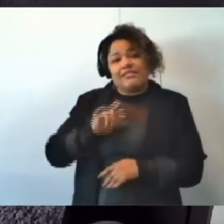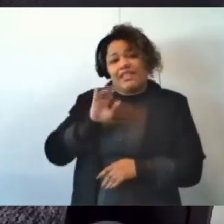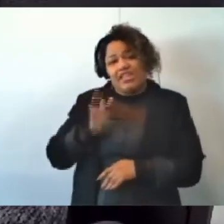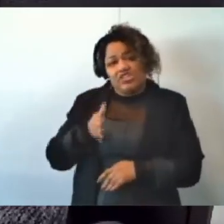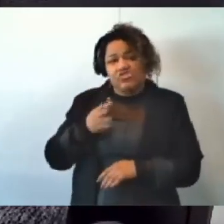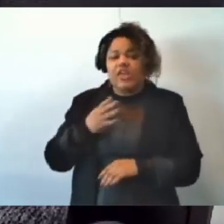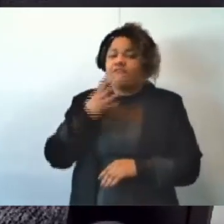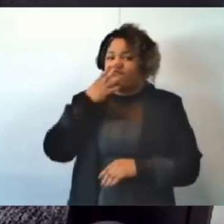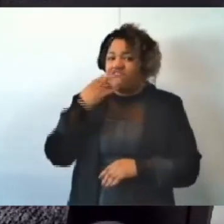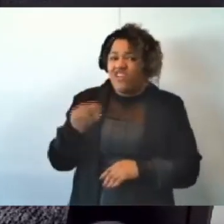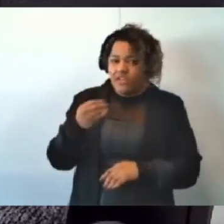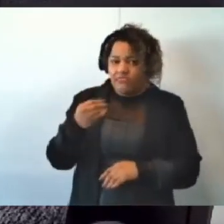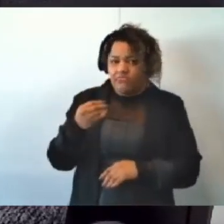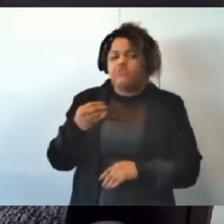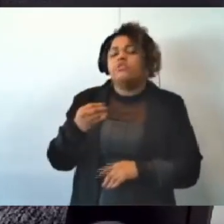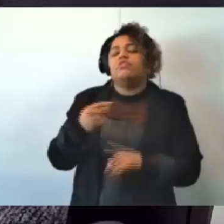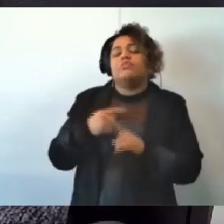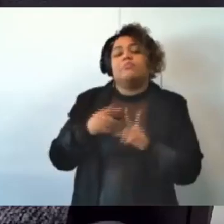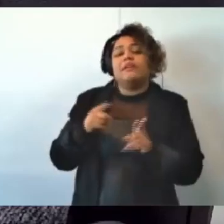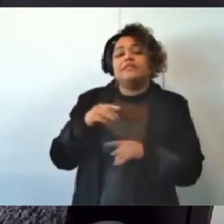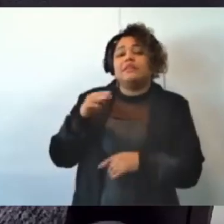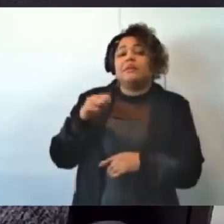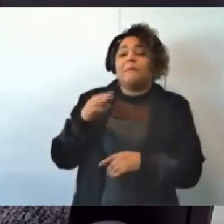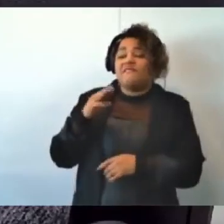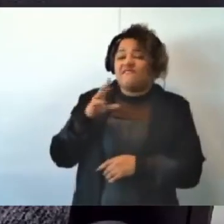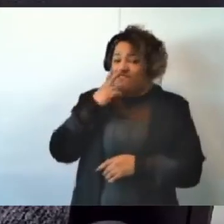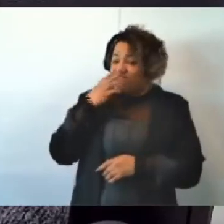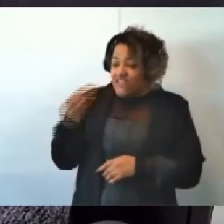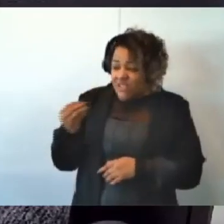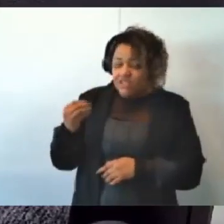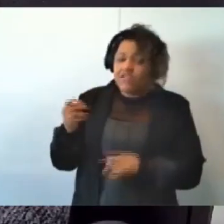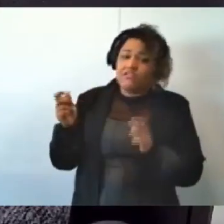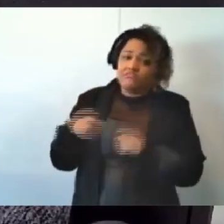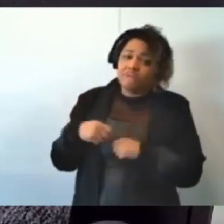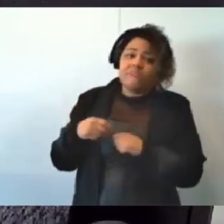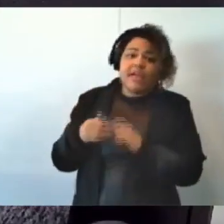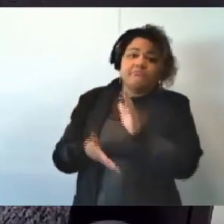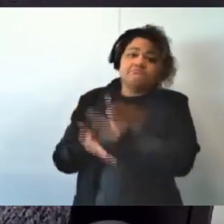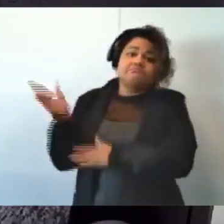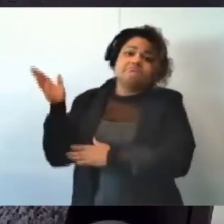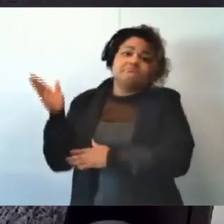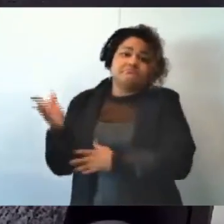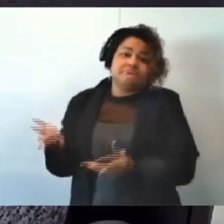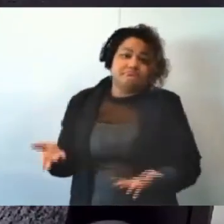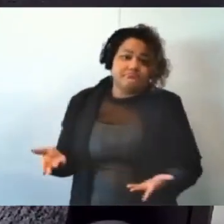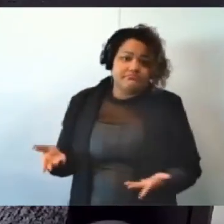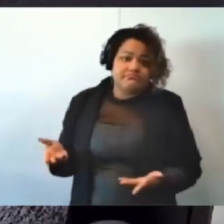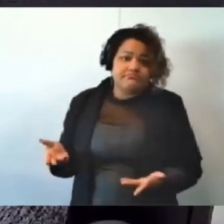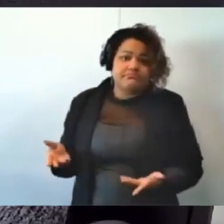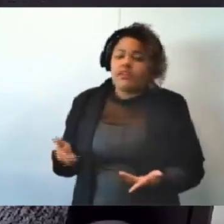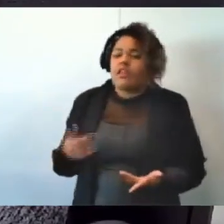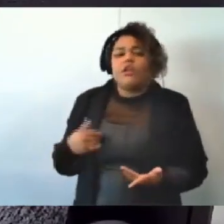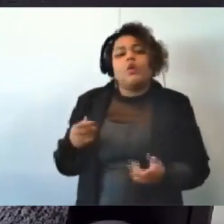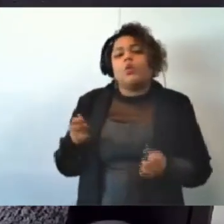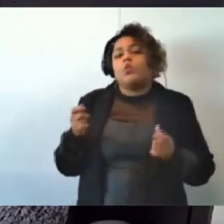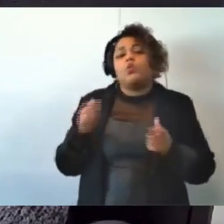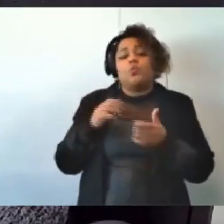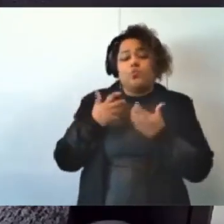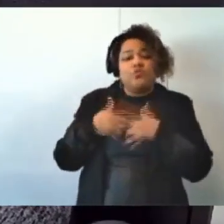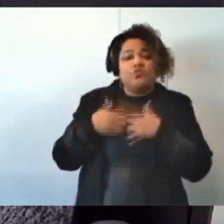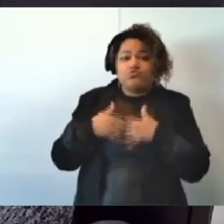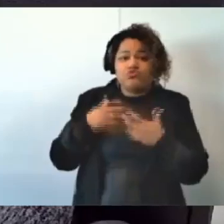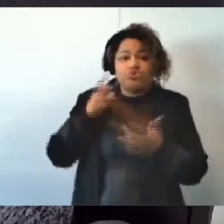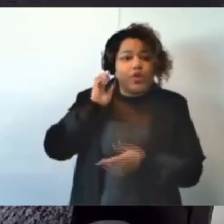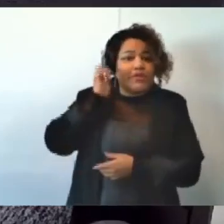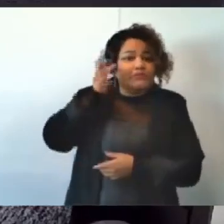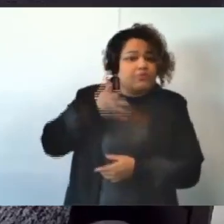Só que o nome já diz, é uma base móvel, pode sair dali a qualquer momento, não funciona no período da noite para a madrugada, que